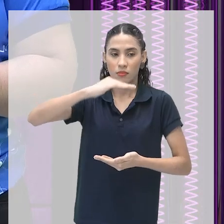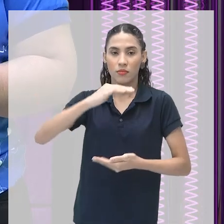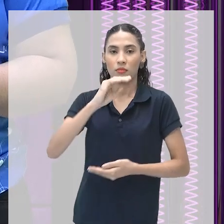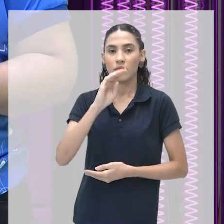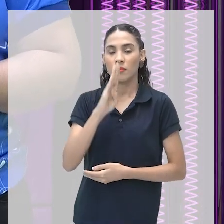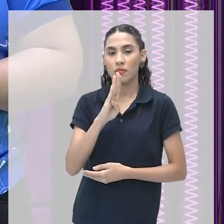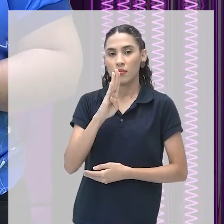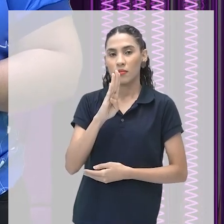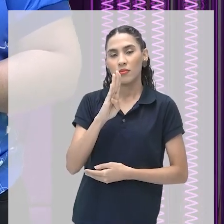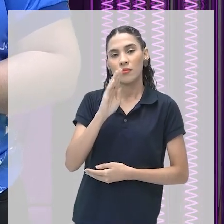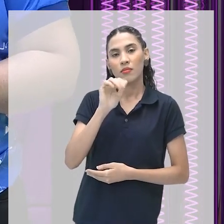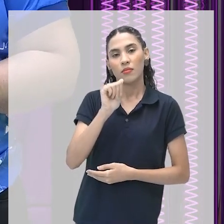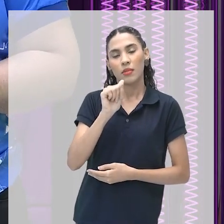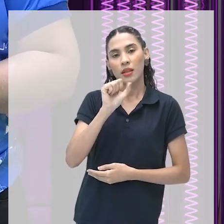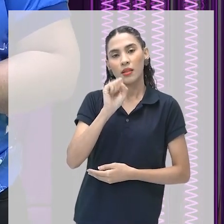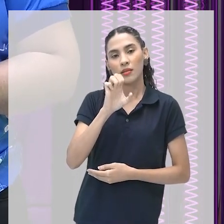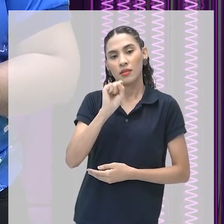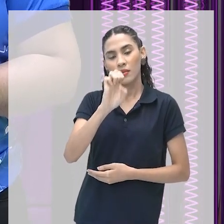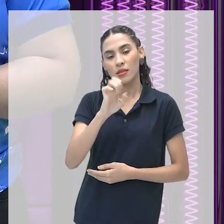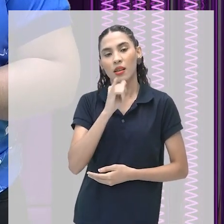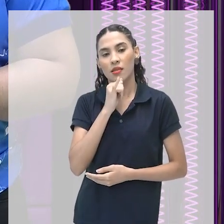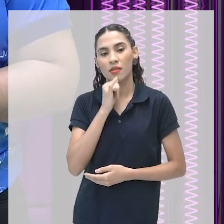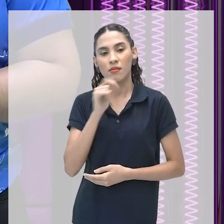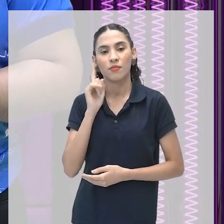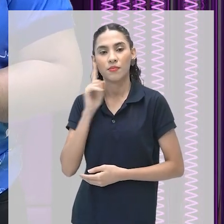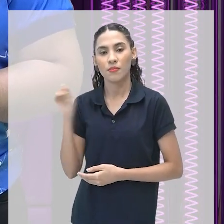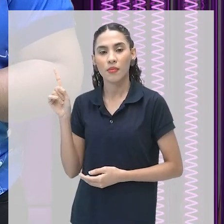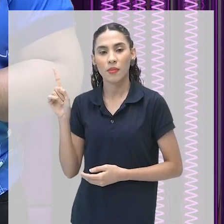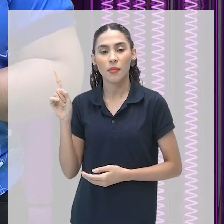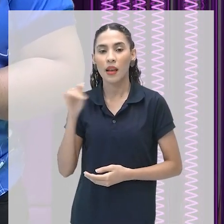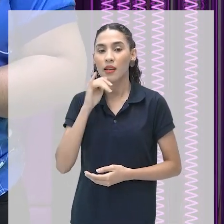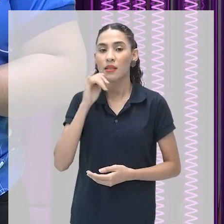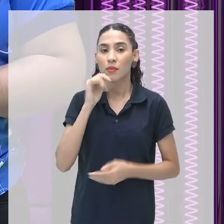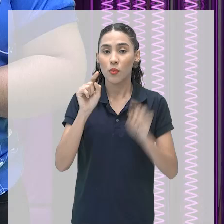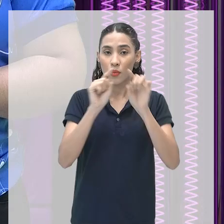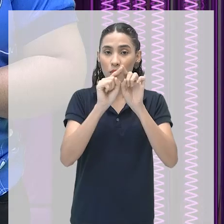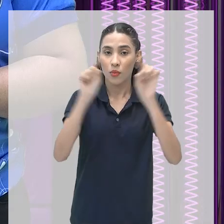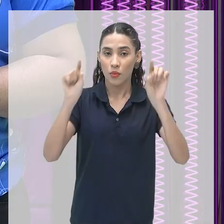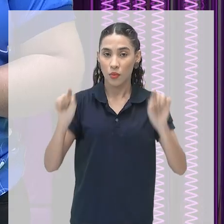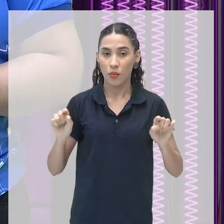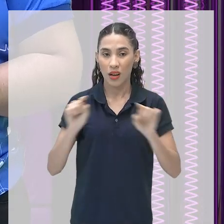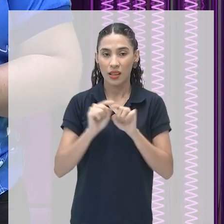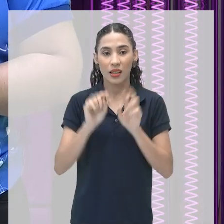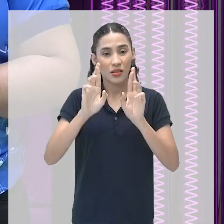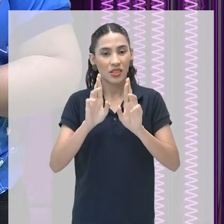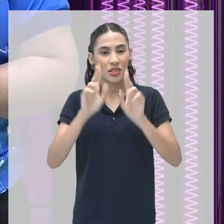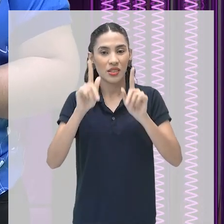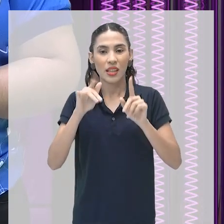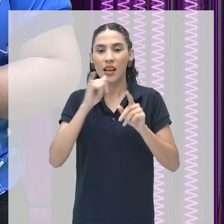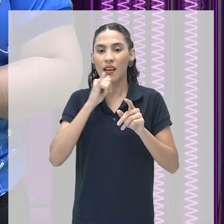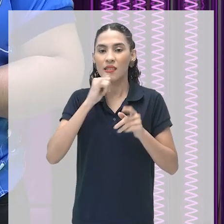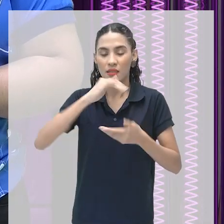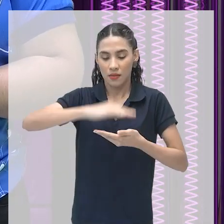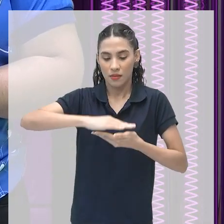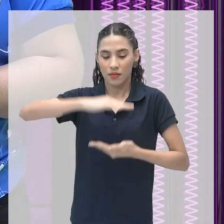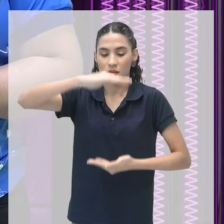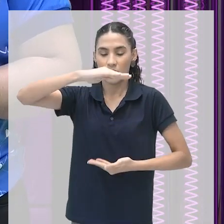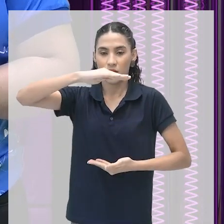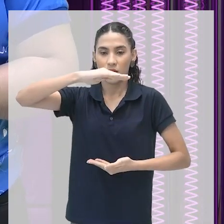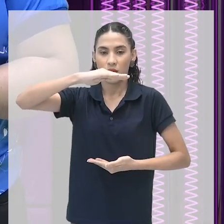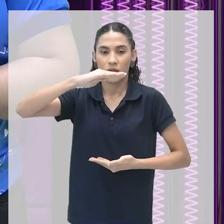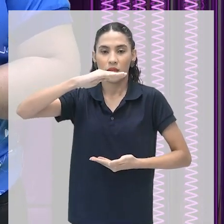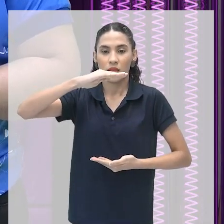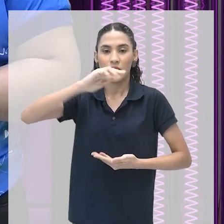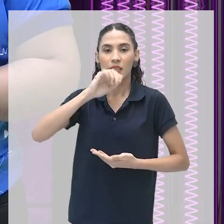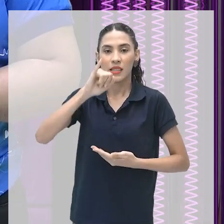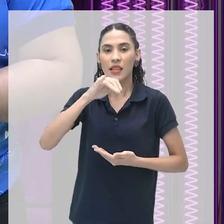né? Essa daqui, ela tem aqui essa base que é retângulo, aliás, é um quadrado, né? E aqui em cima ela já tem um outro prisma acoplado nela, né? Se a